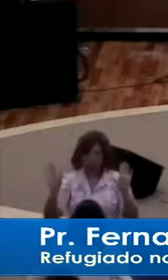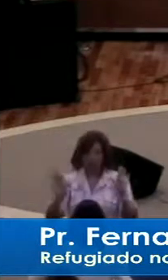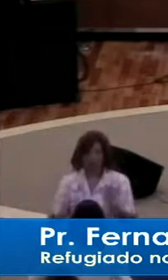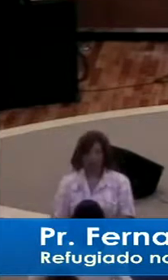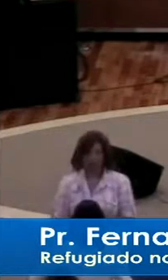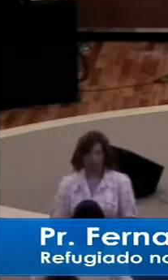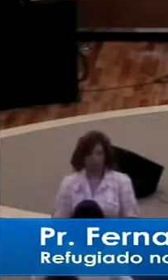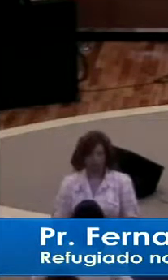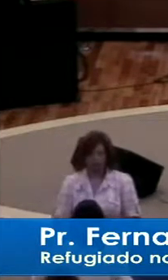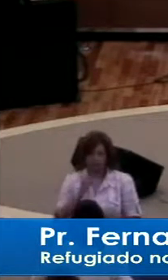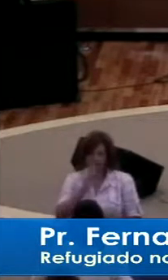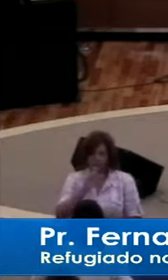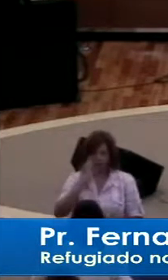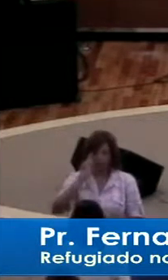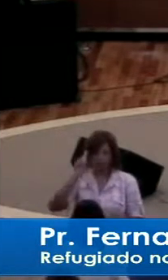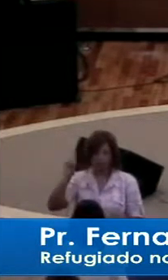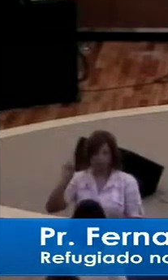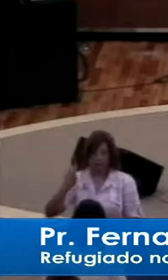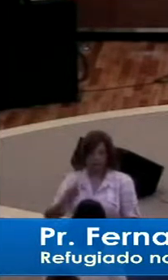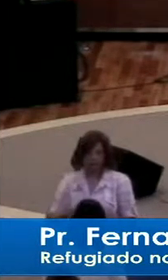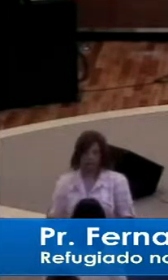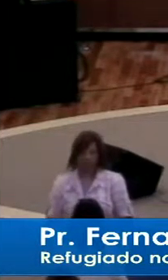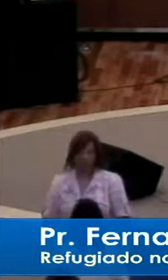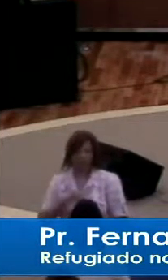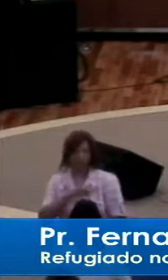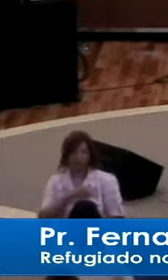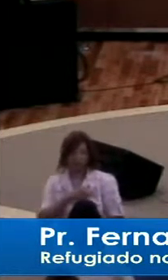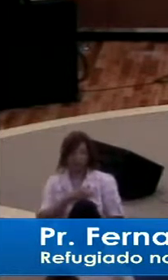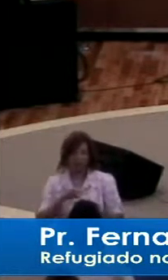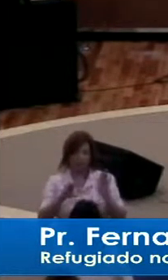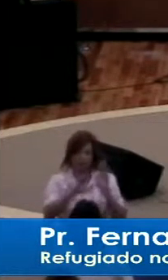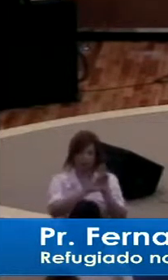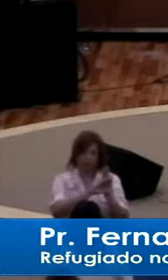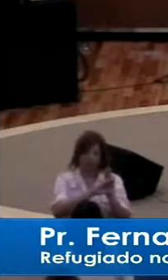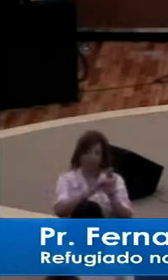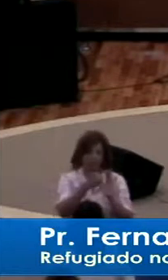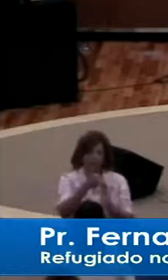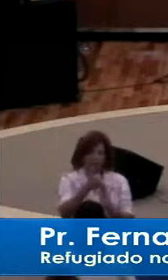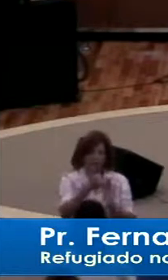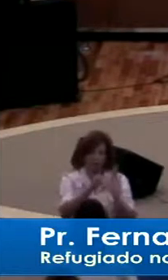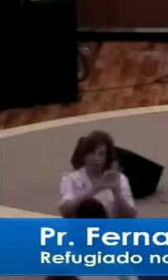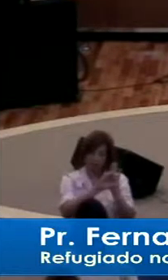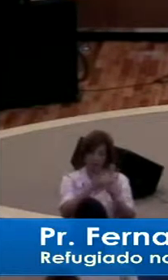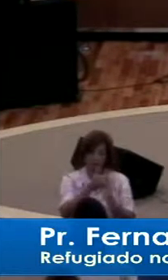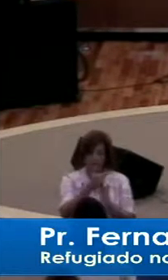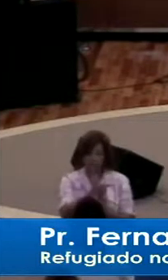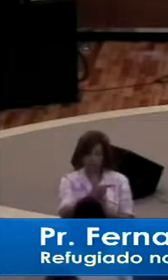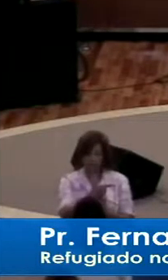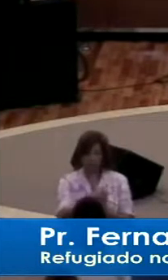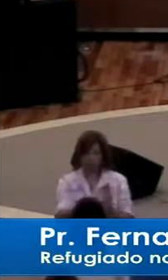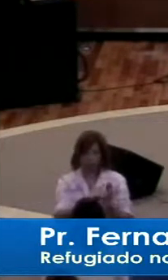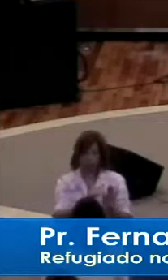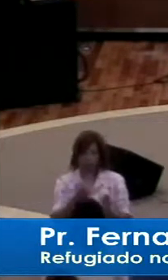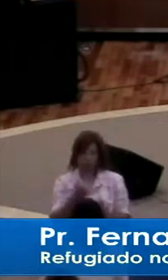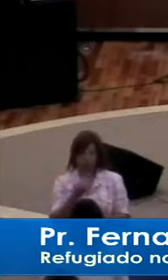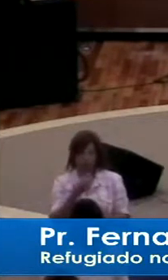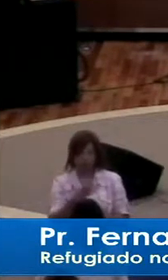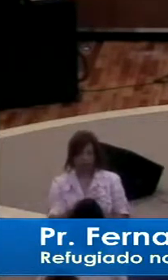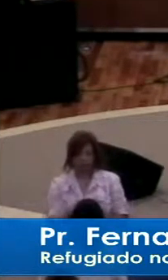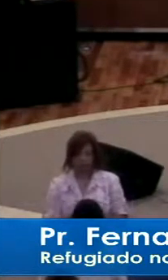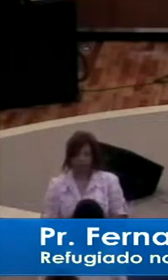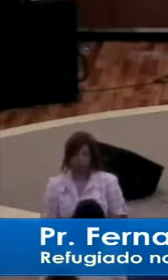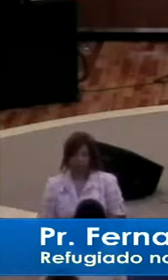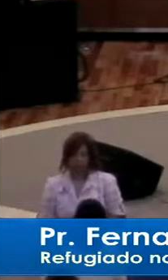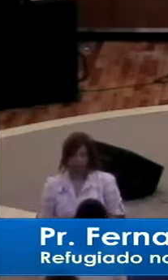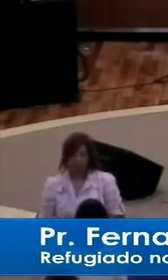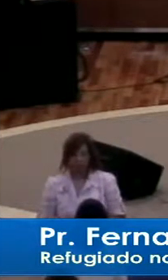Diz assim a palavra do nosso Deus, Mateus capítulo 2, versículo 13. Tendo eles partido,